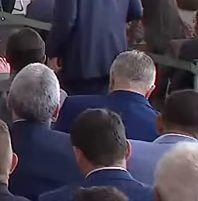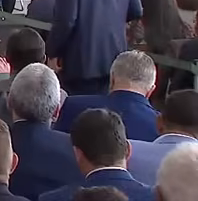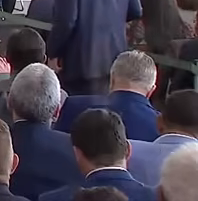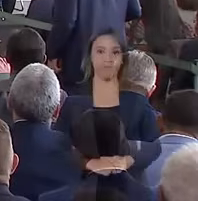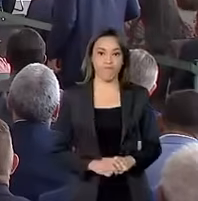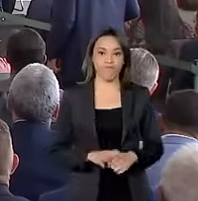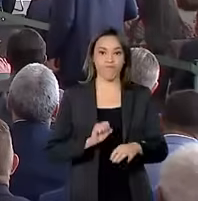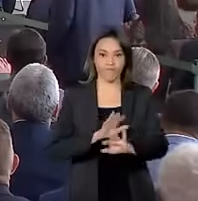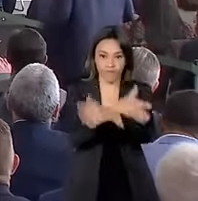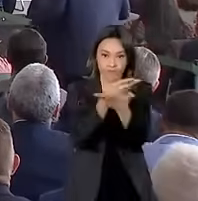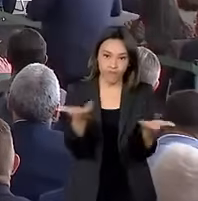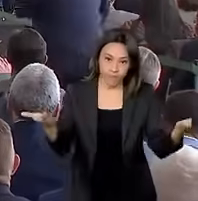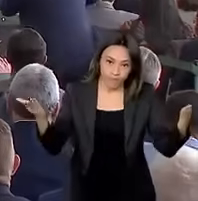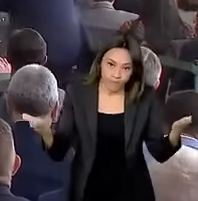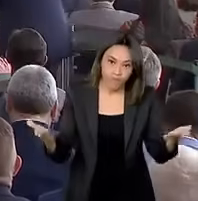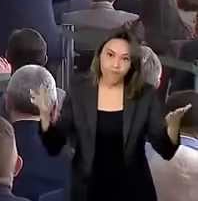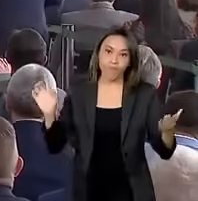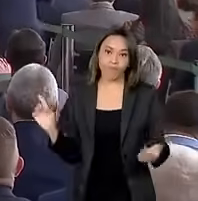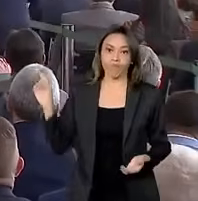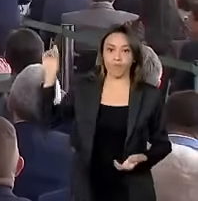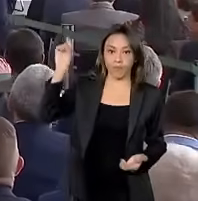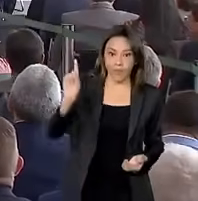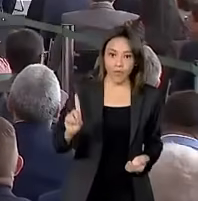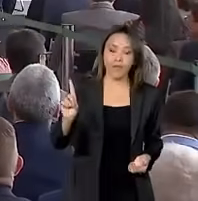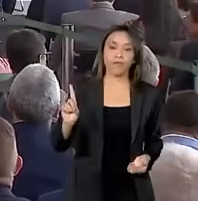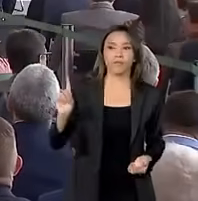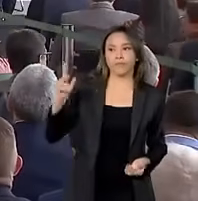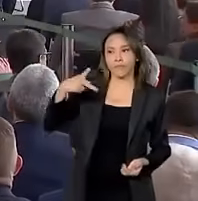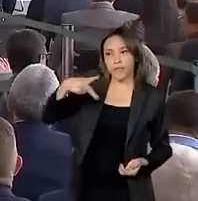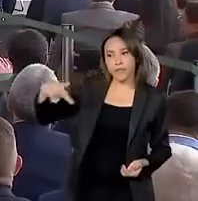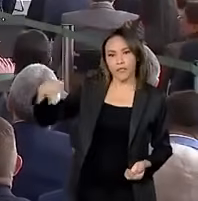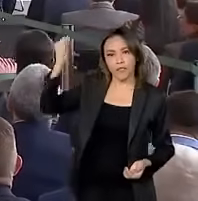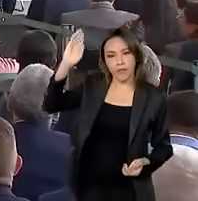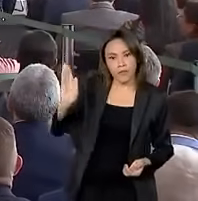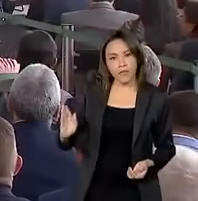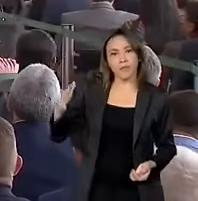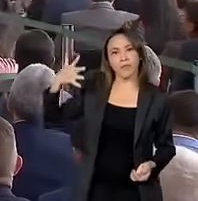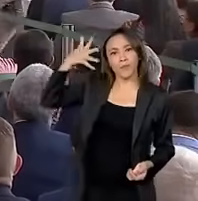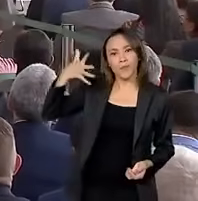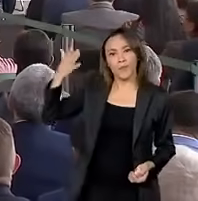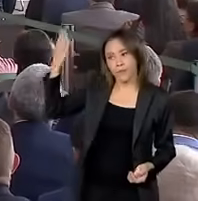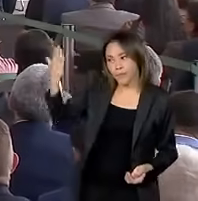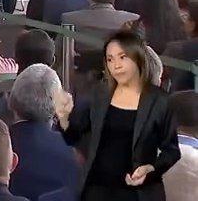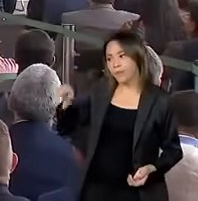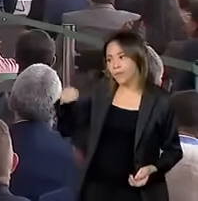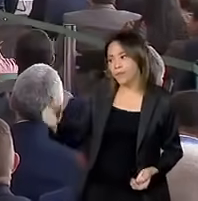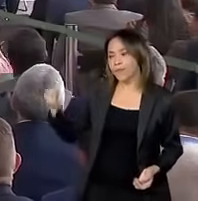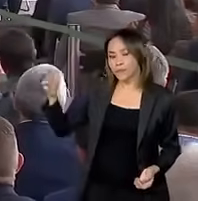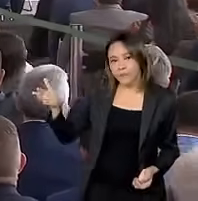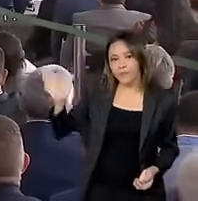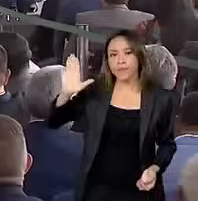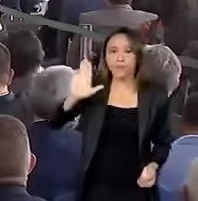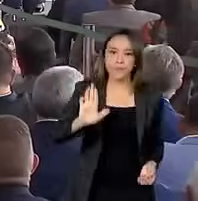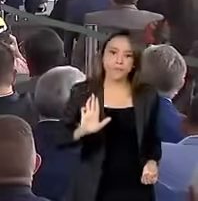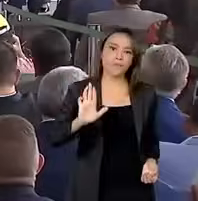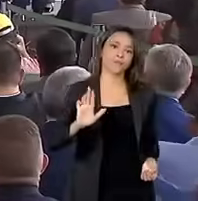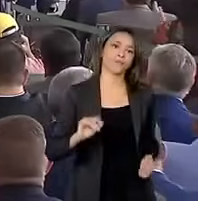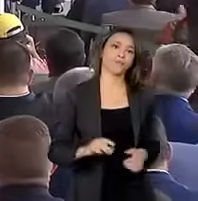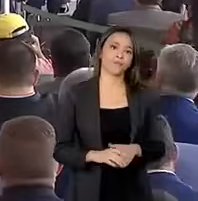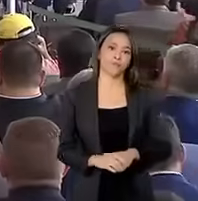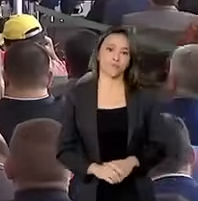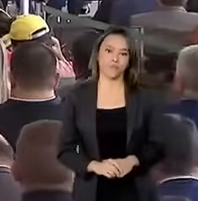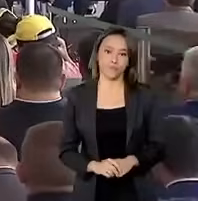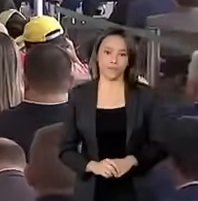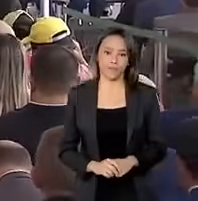Senhoras e senhores, com a palavra, o presidente da República, Luiz Inácio Lula da Silva.